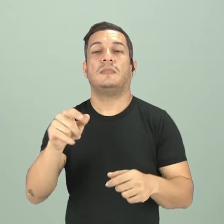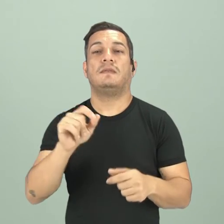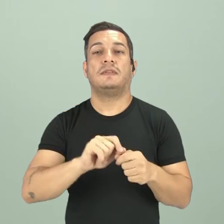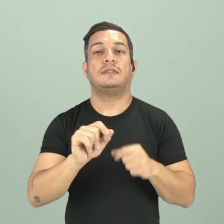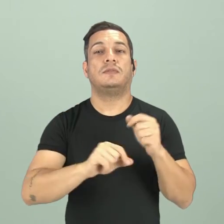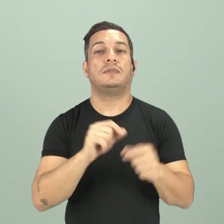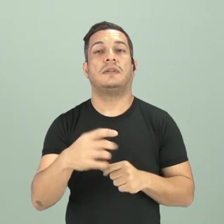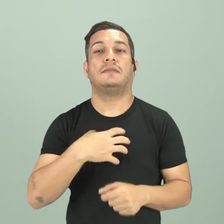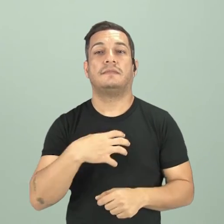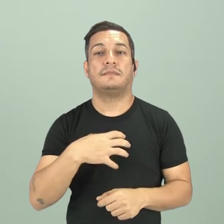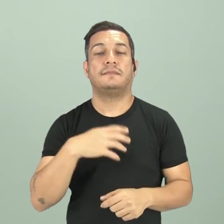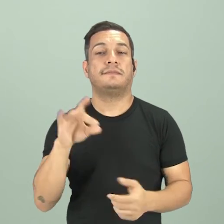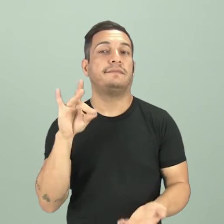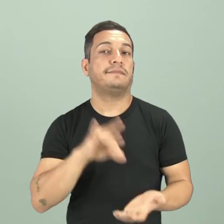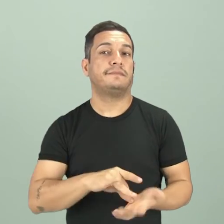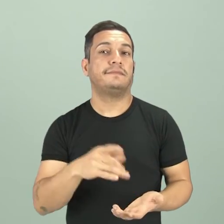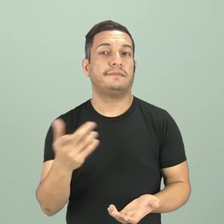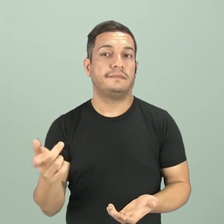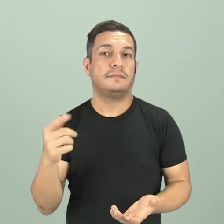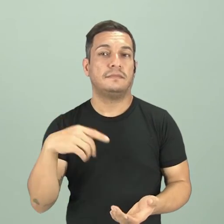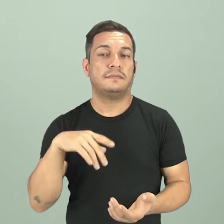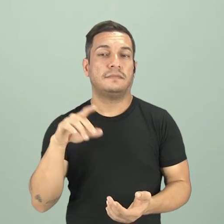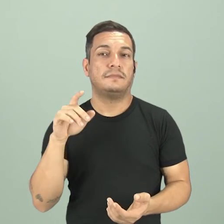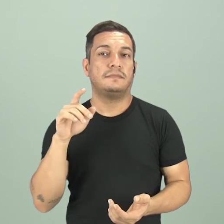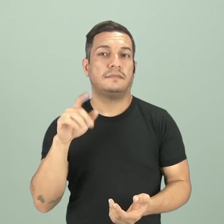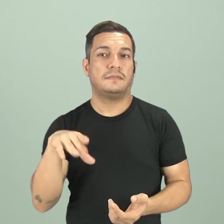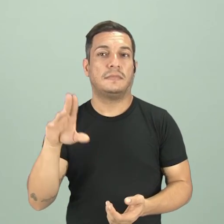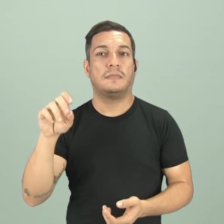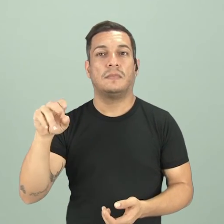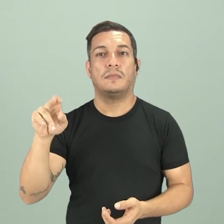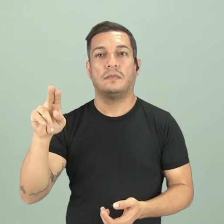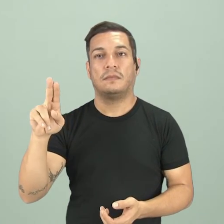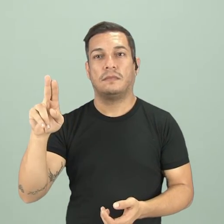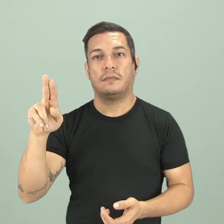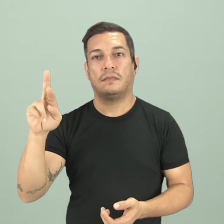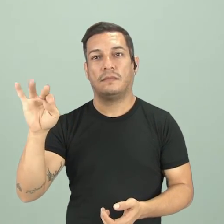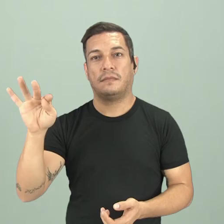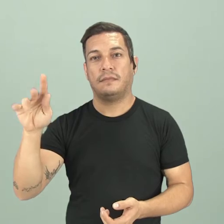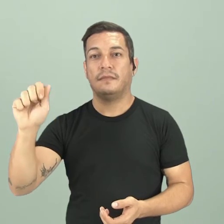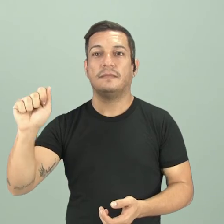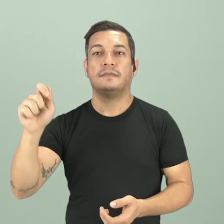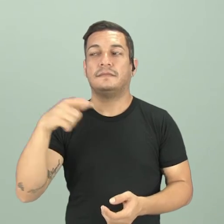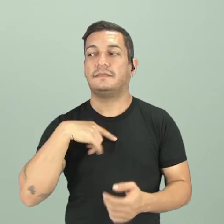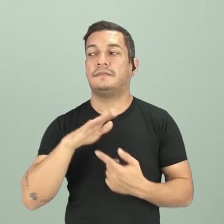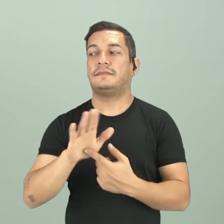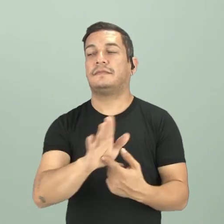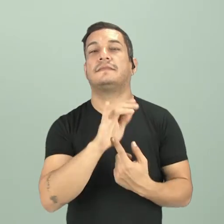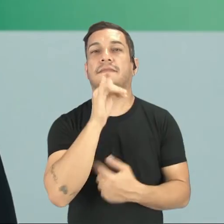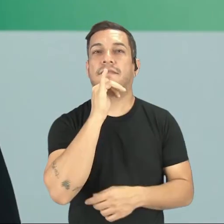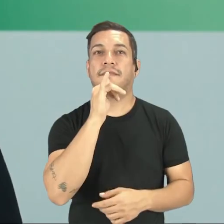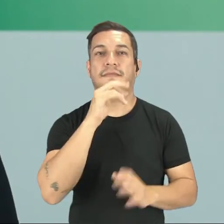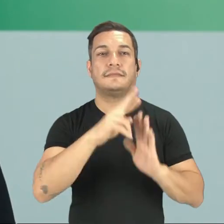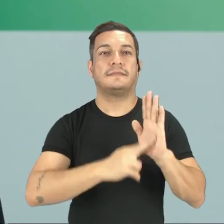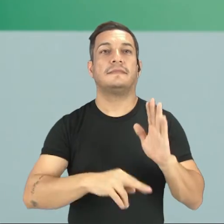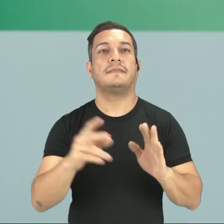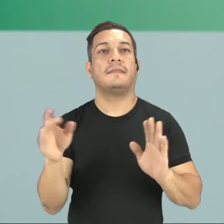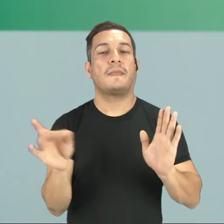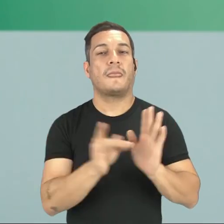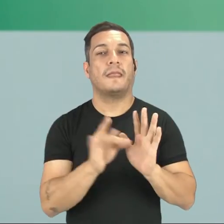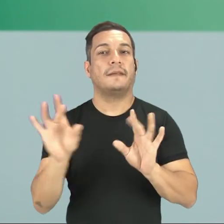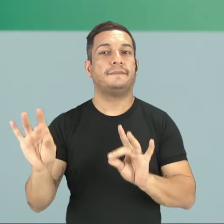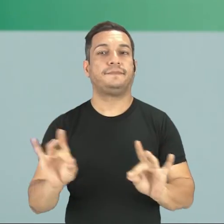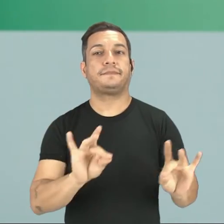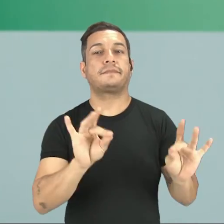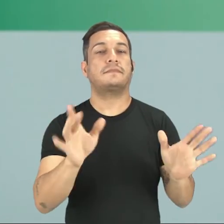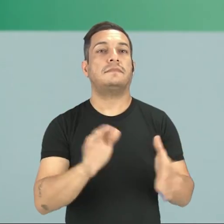essa ação de fato ali concretas, né? Então trouxe aqui um exemplo, gente, de uma redação que a pessoa colocou exatamente